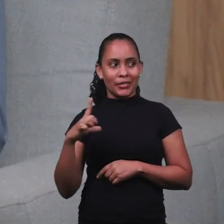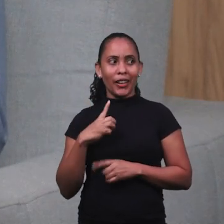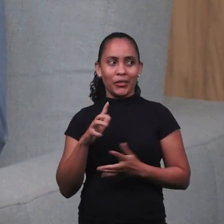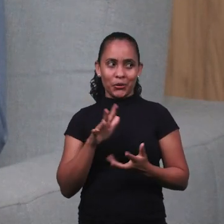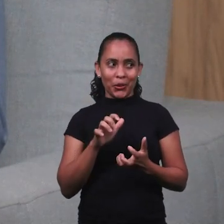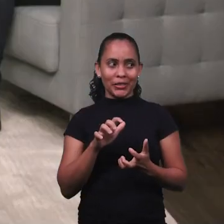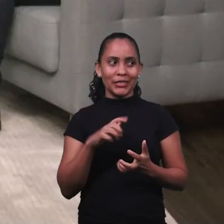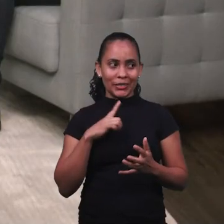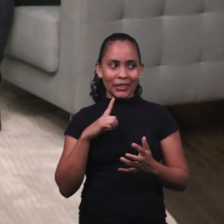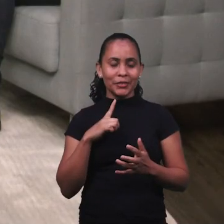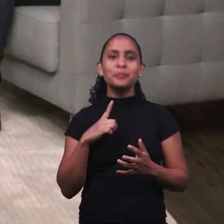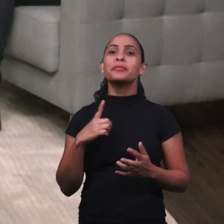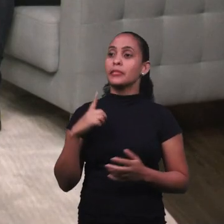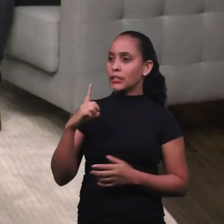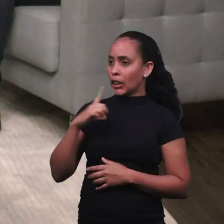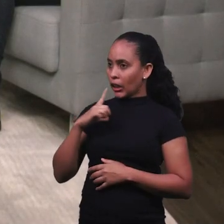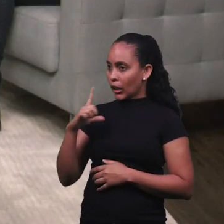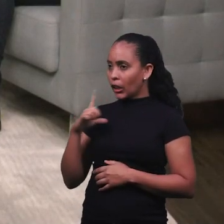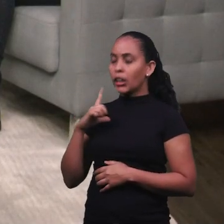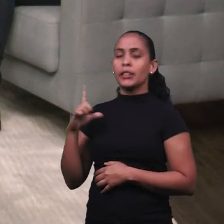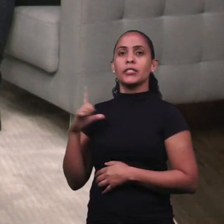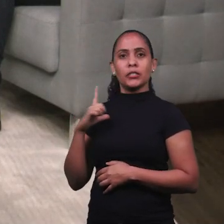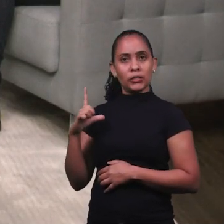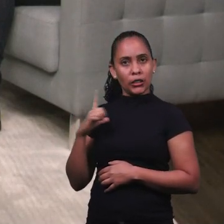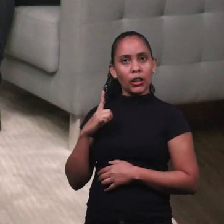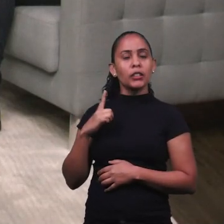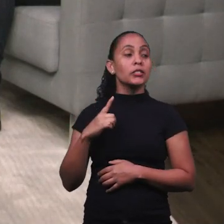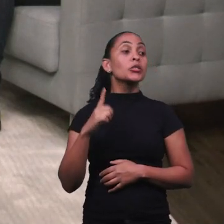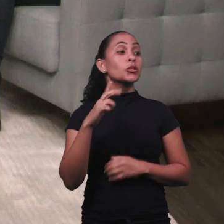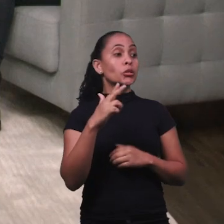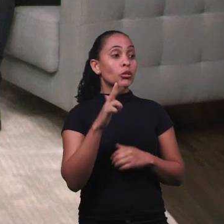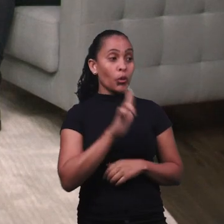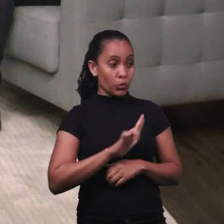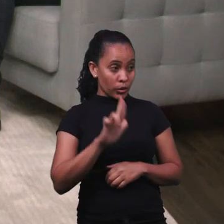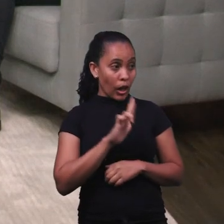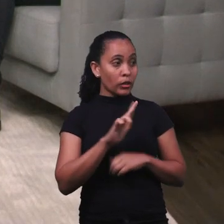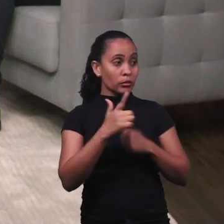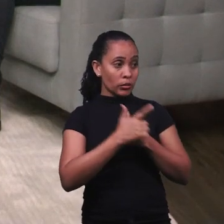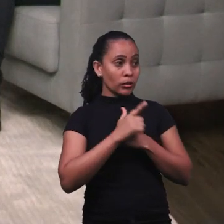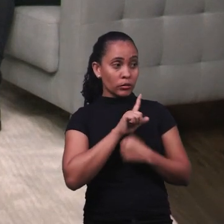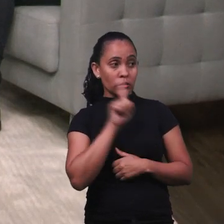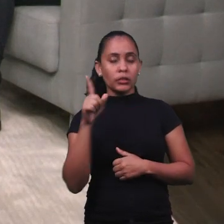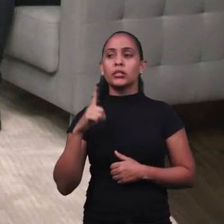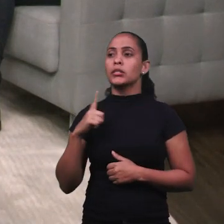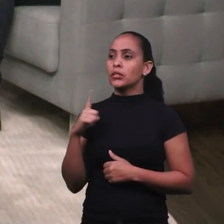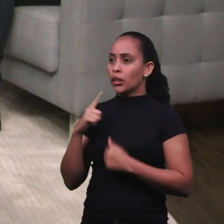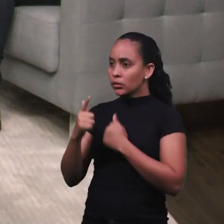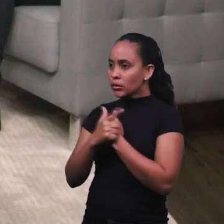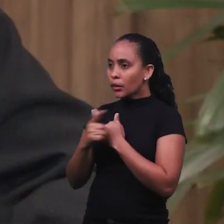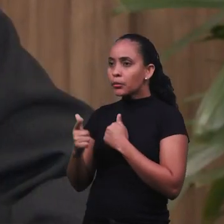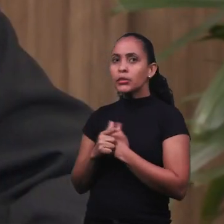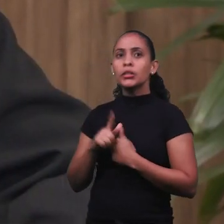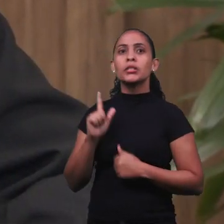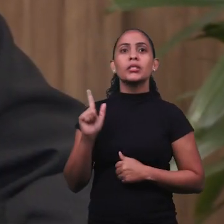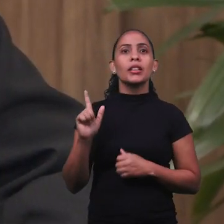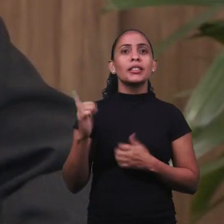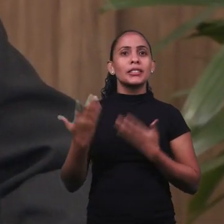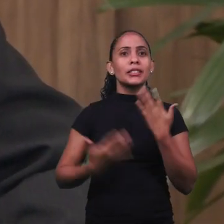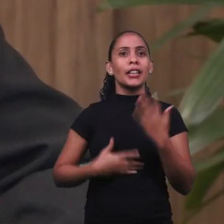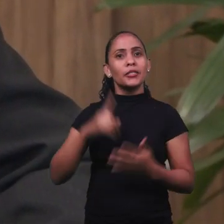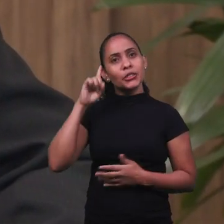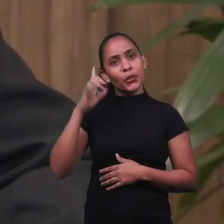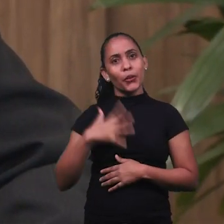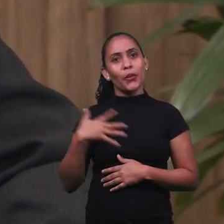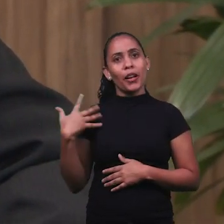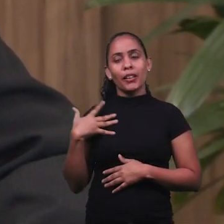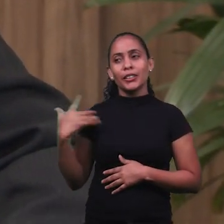idosos? Tem idosos. Tem idosos que têm funções, são usados ali, tem instrumentalidade? Tem instrumentalidade, serve ao Senhor com alegria e